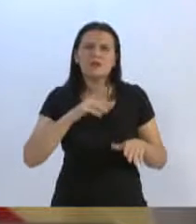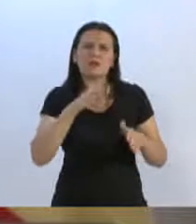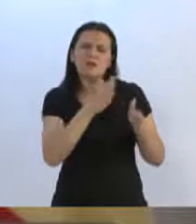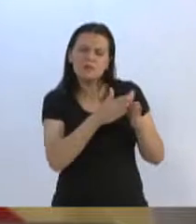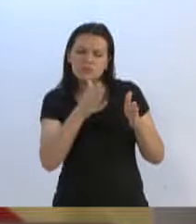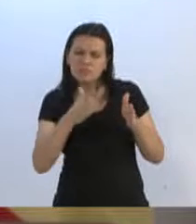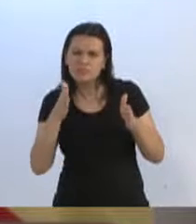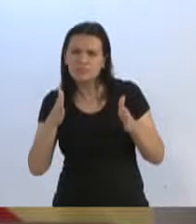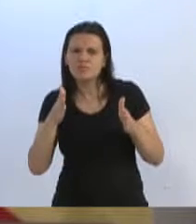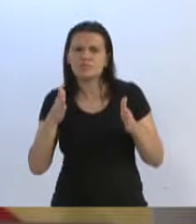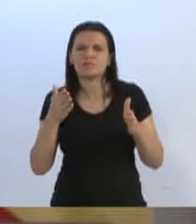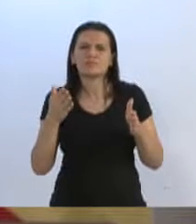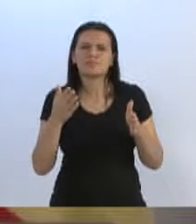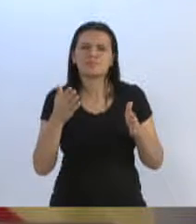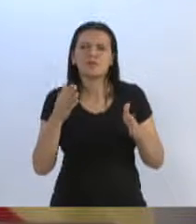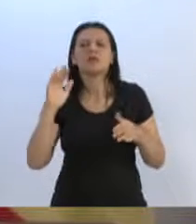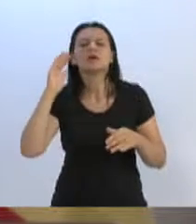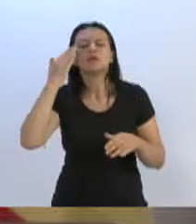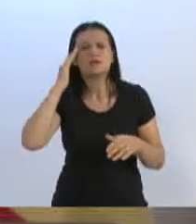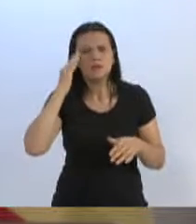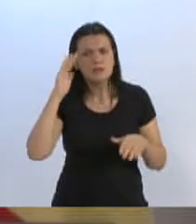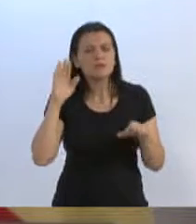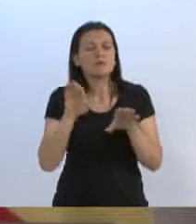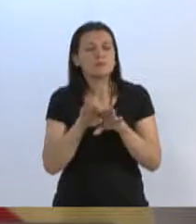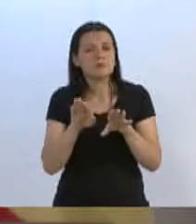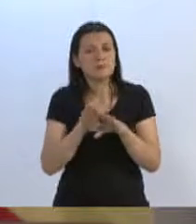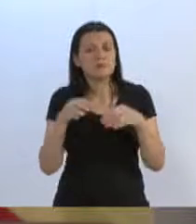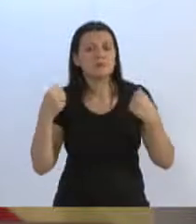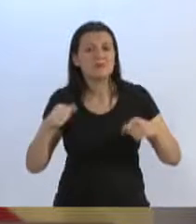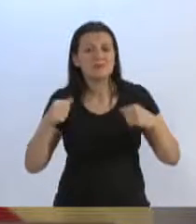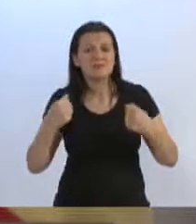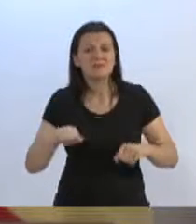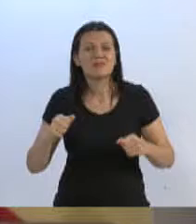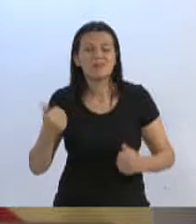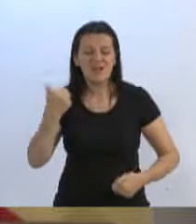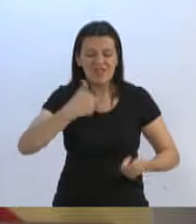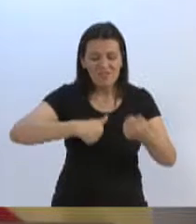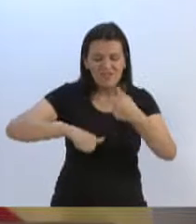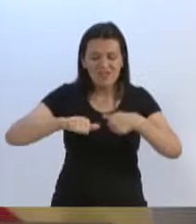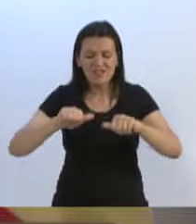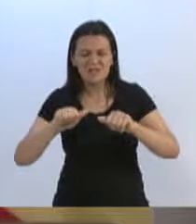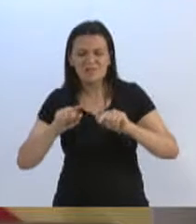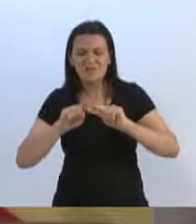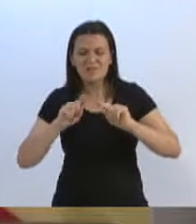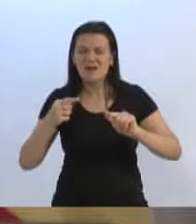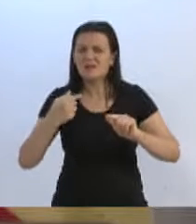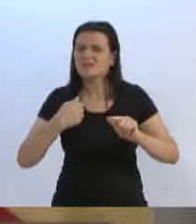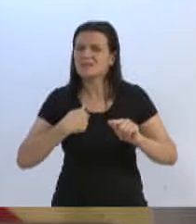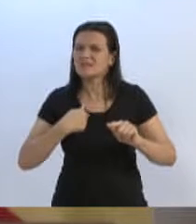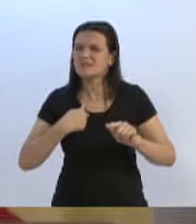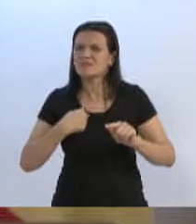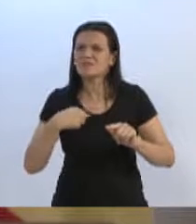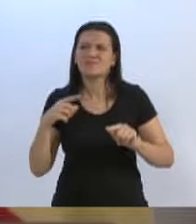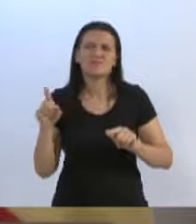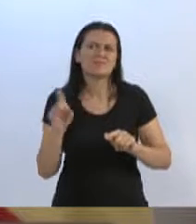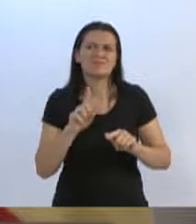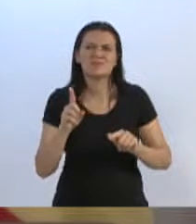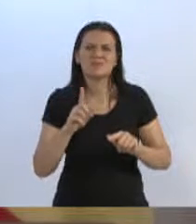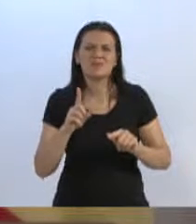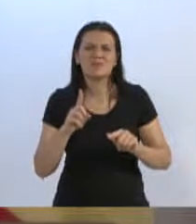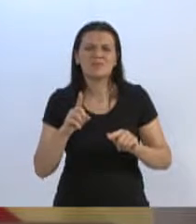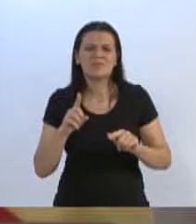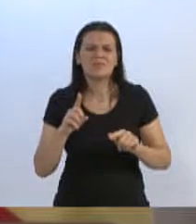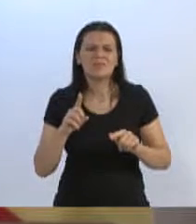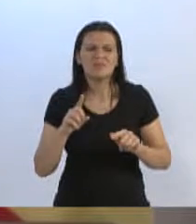aqui equivocados, que entendo, sobretudo, que a gente tem que rever algumas questões, mas eu não estarei à mercê